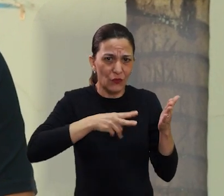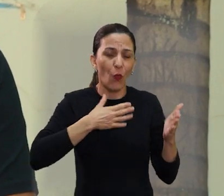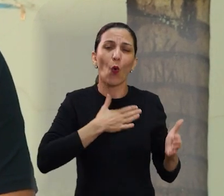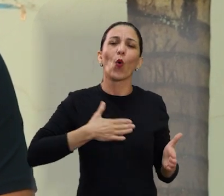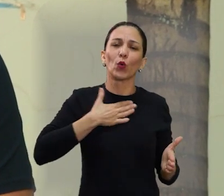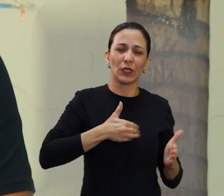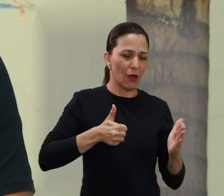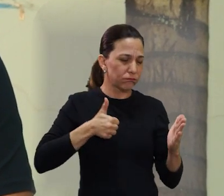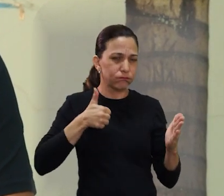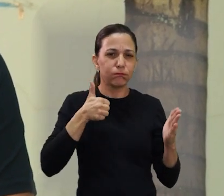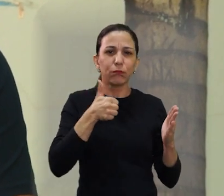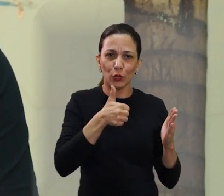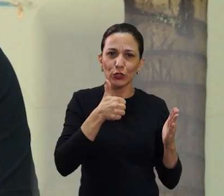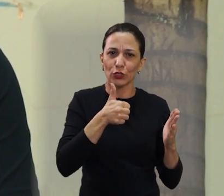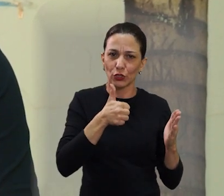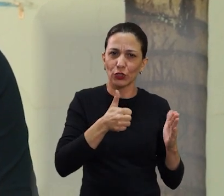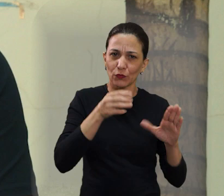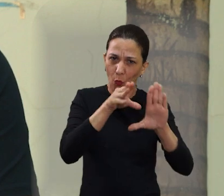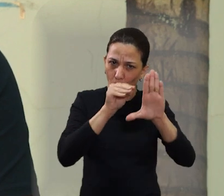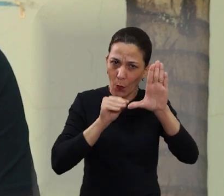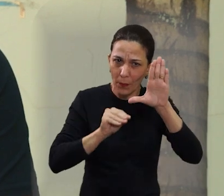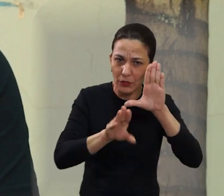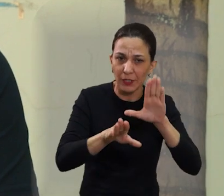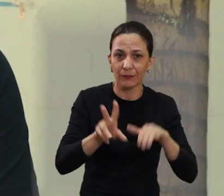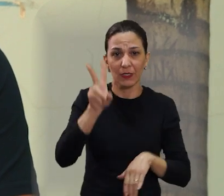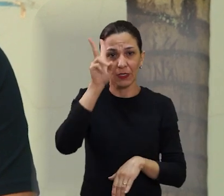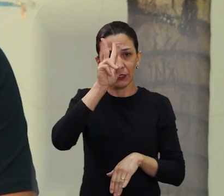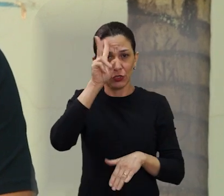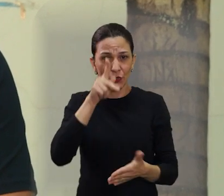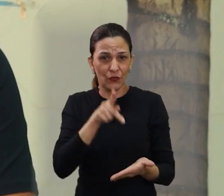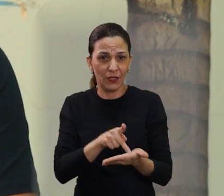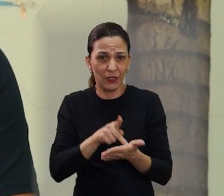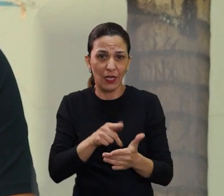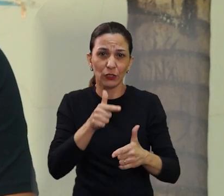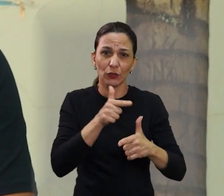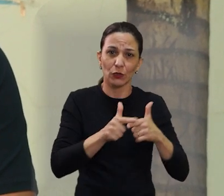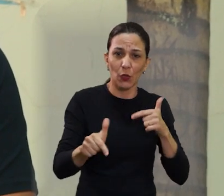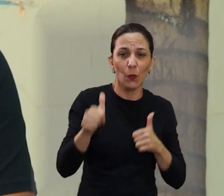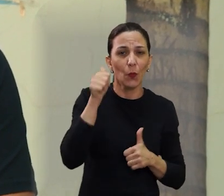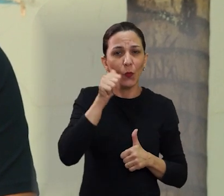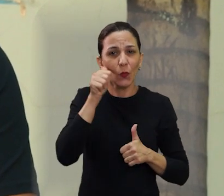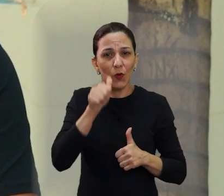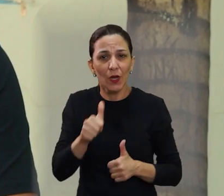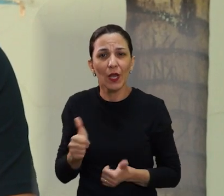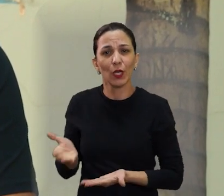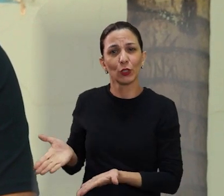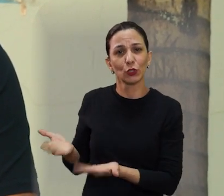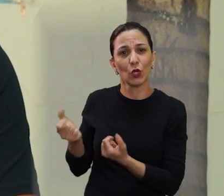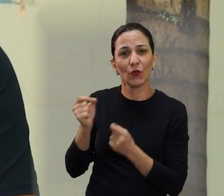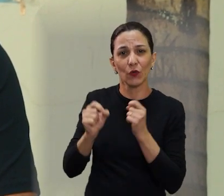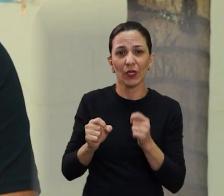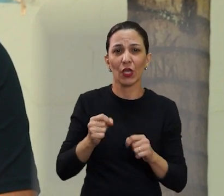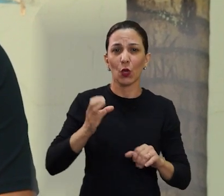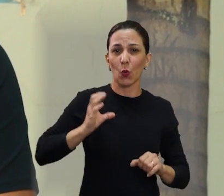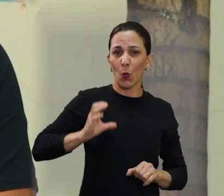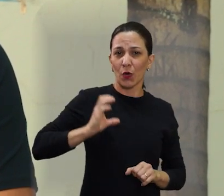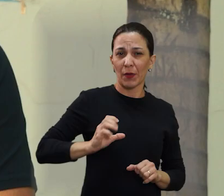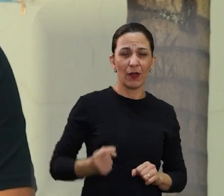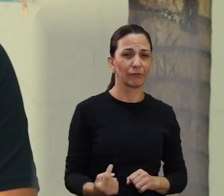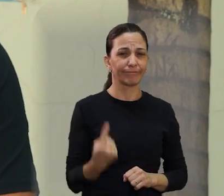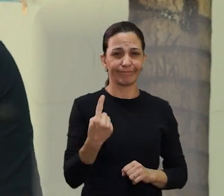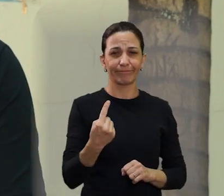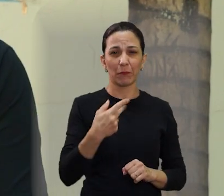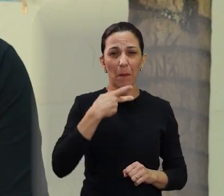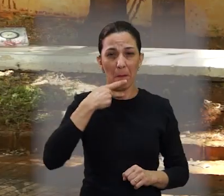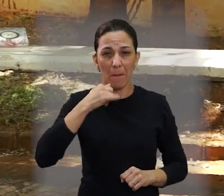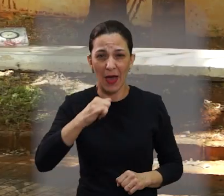Quem leu, quem está lendo, está aprovando muito, está compartilhando. E é uma história real da nossa época, né? Que fala sobre